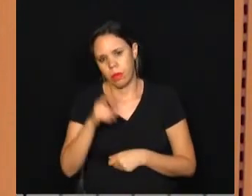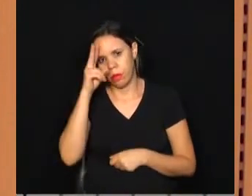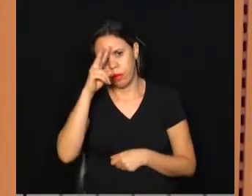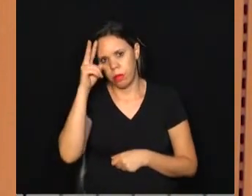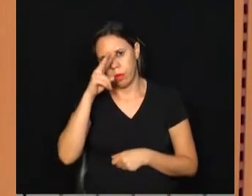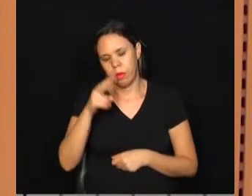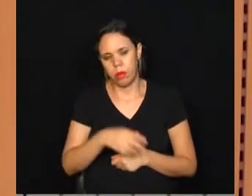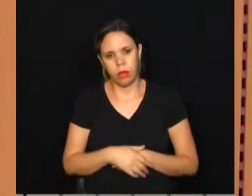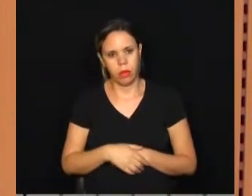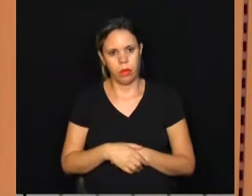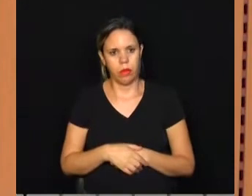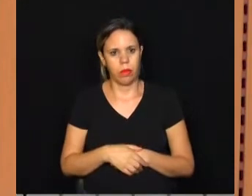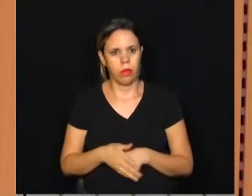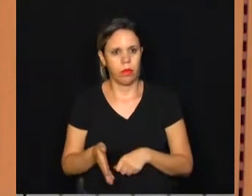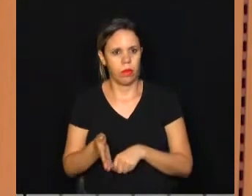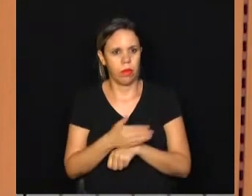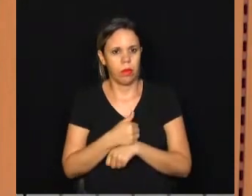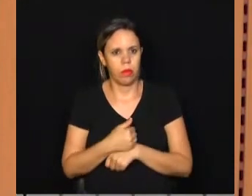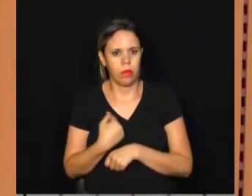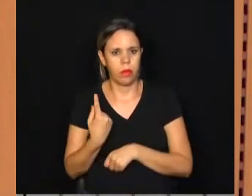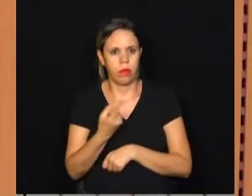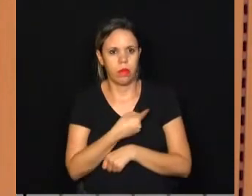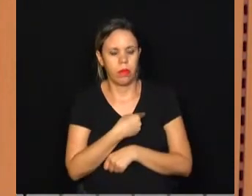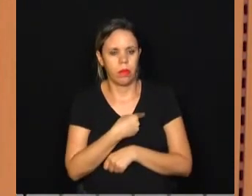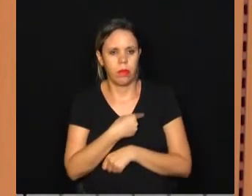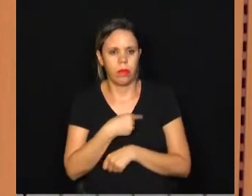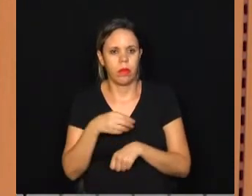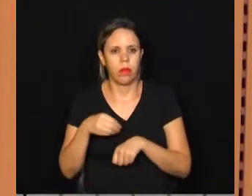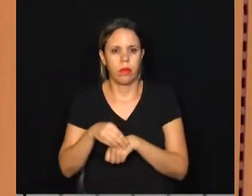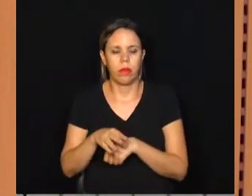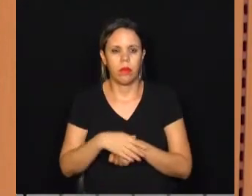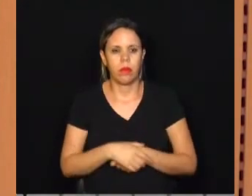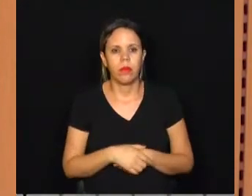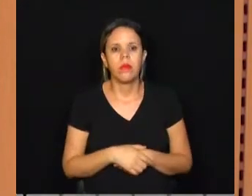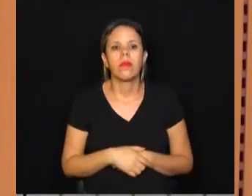Lembrando, já antes de nós passarmos a